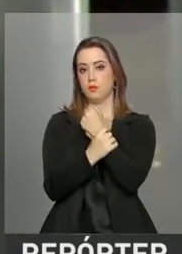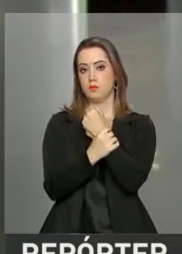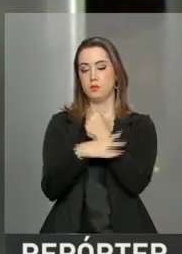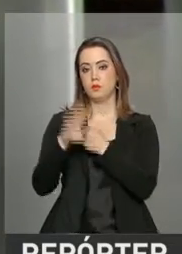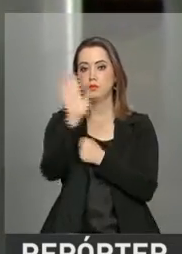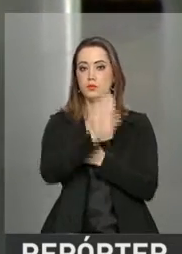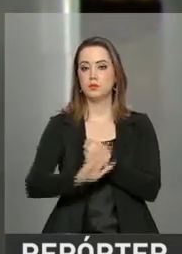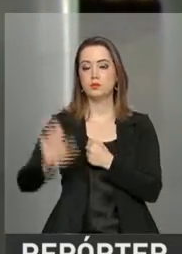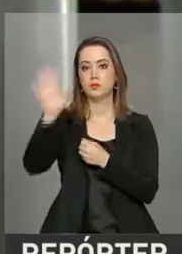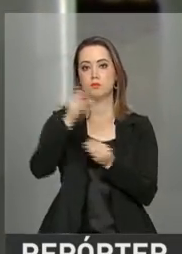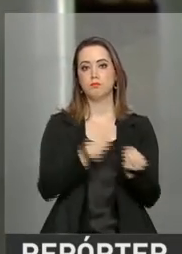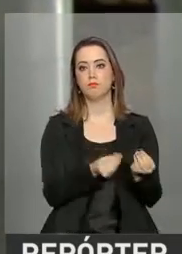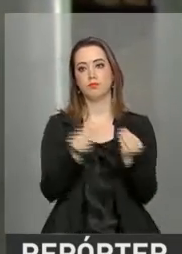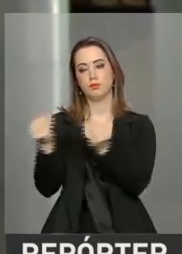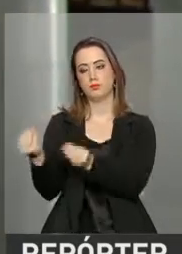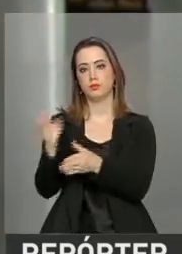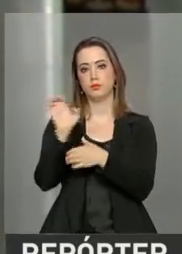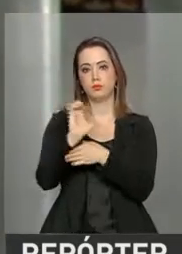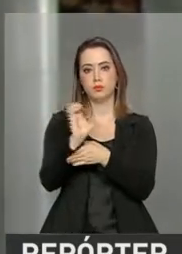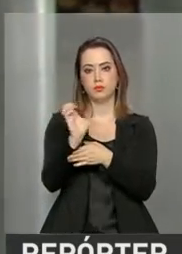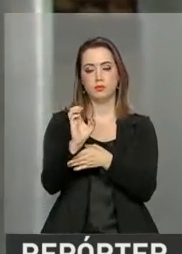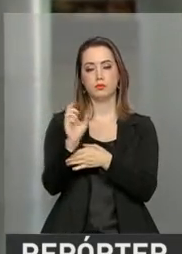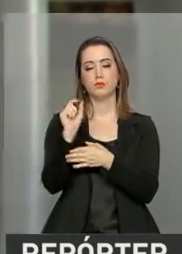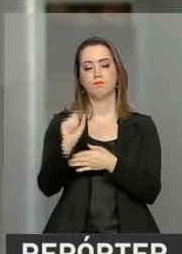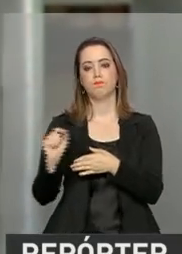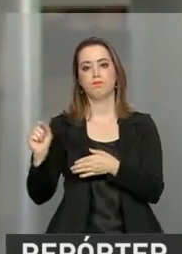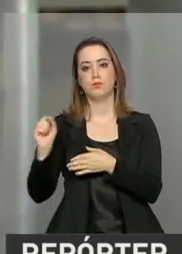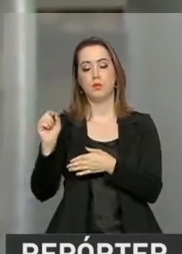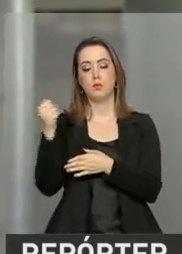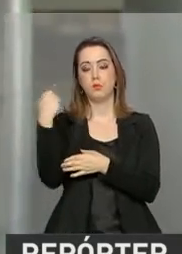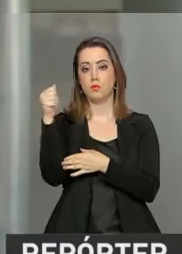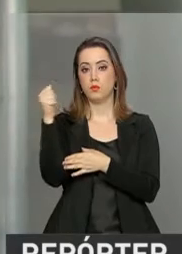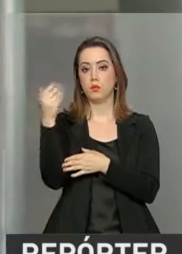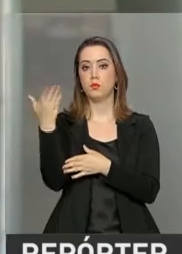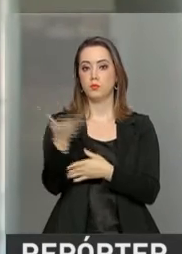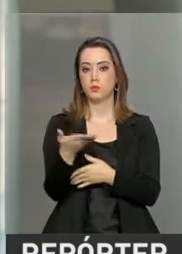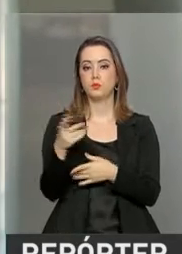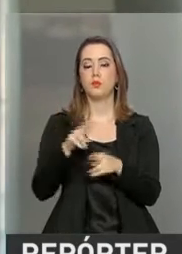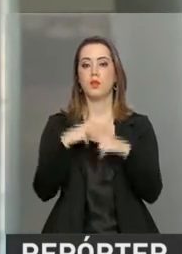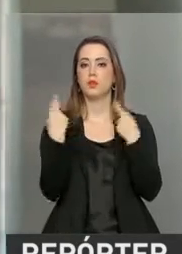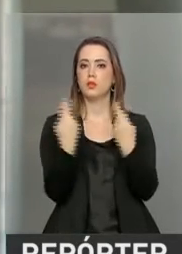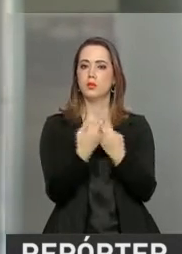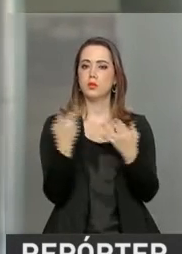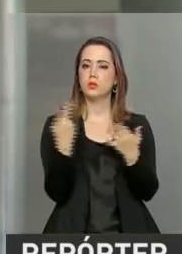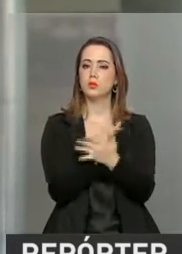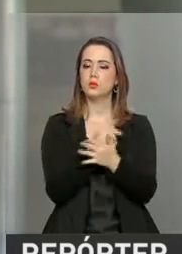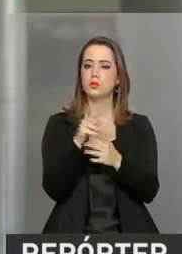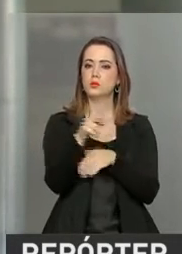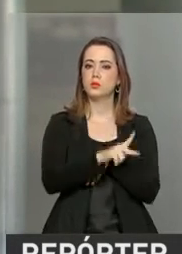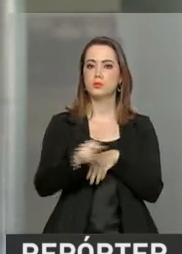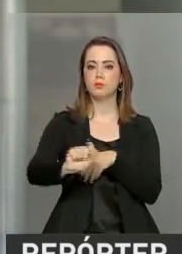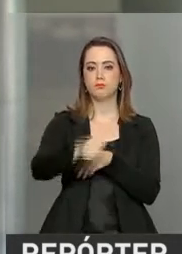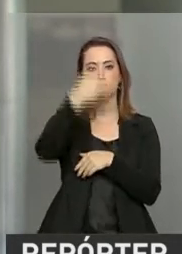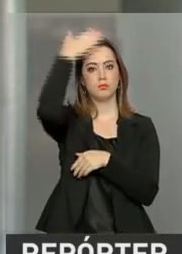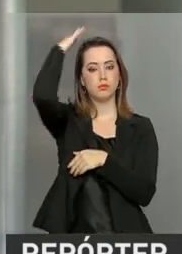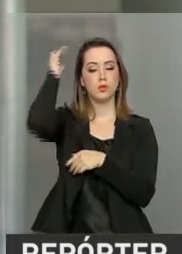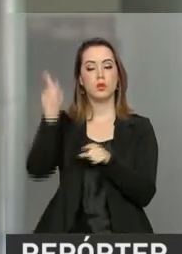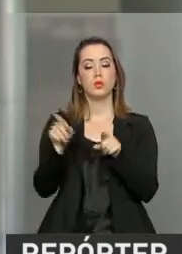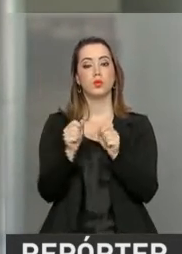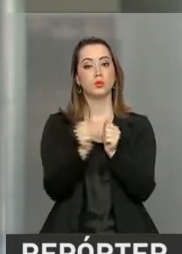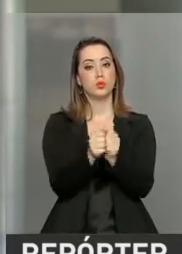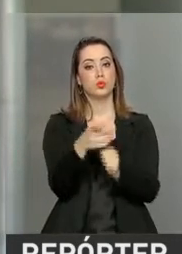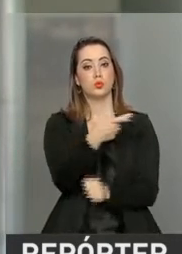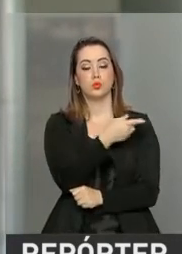no palácio do planalto durante uma reunião entre o presidente em exercício michel temer e o governador do estado josé ivo